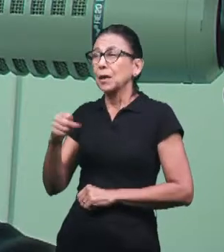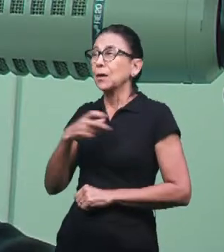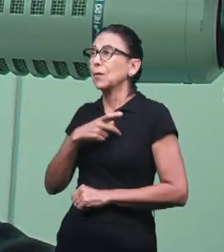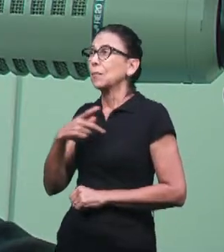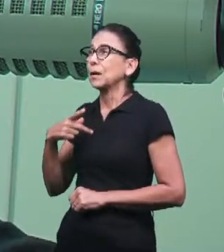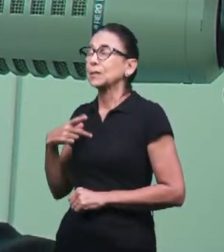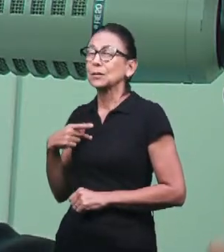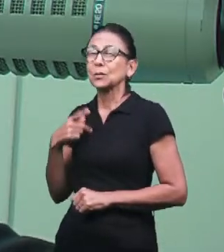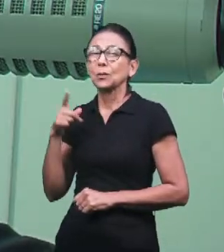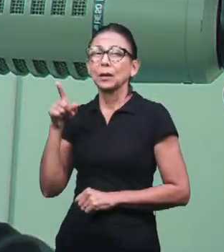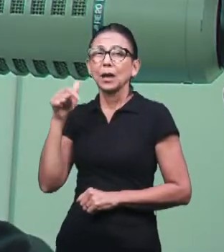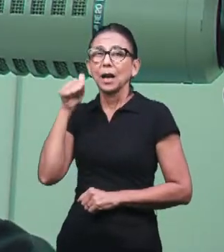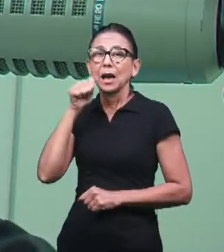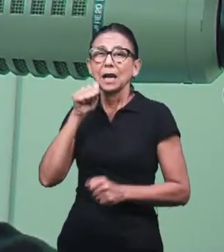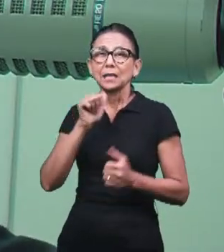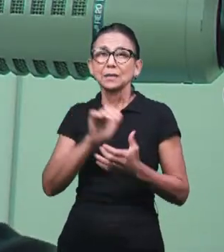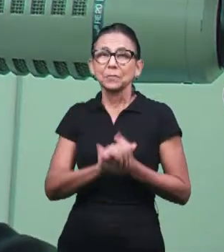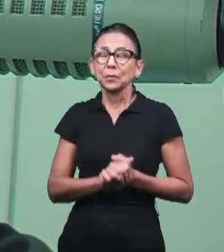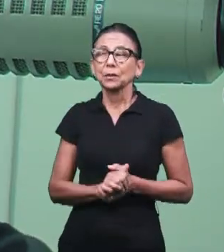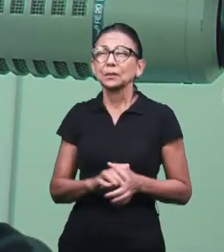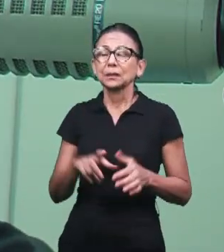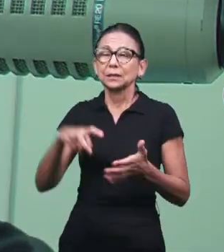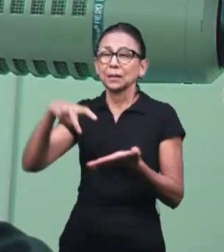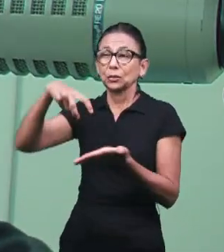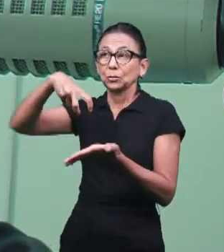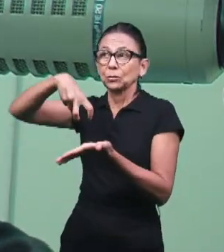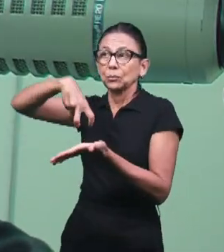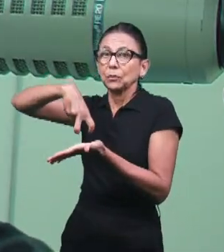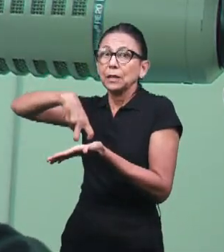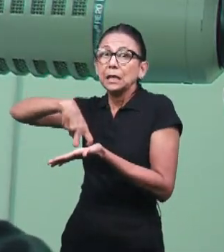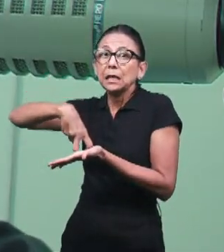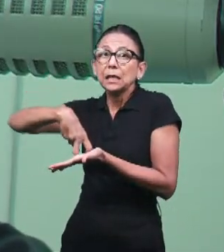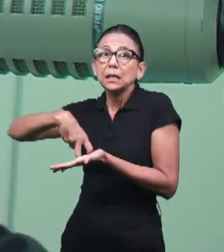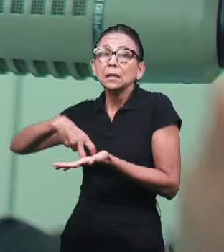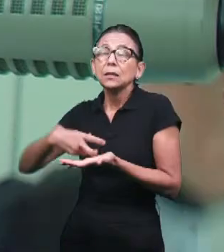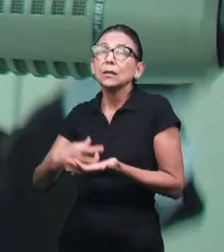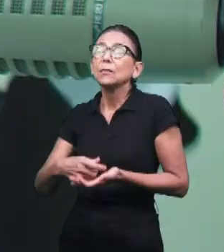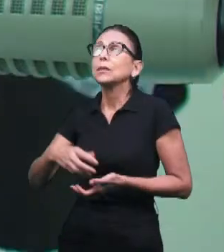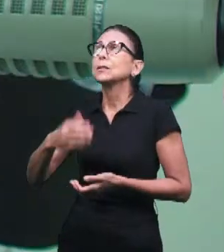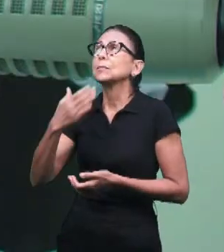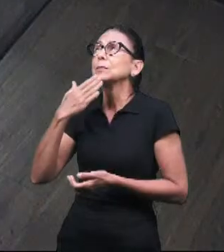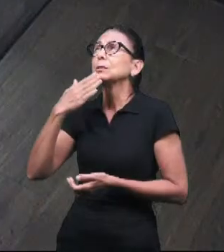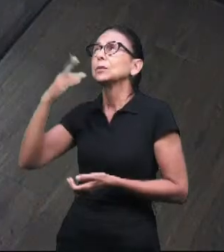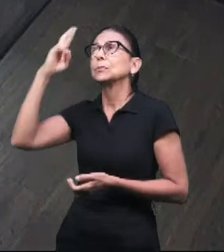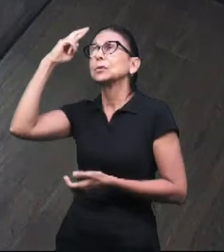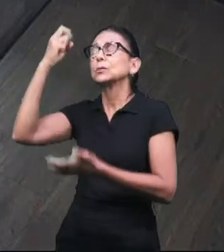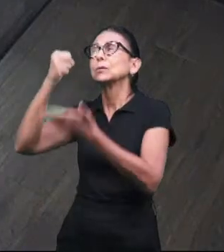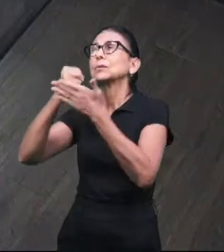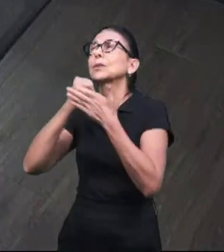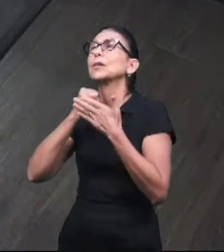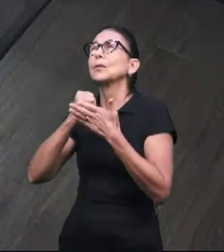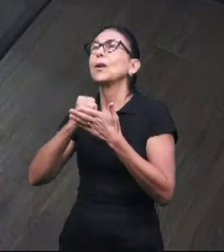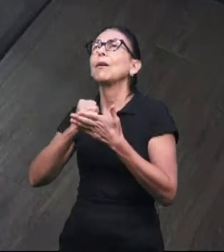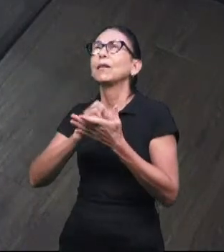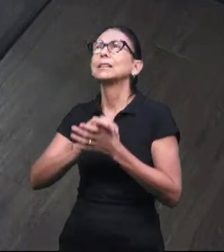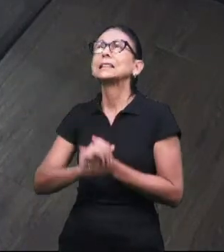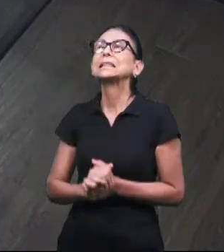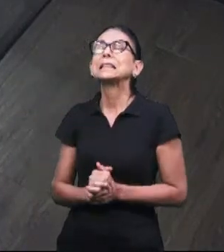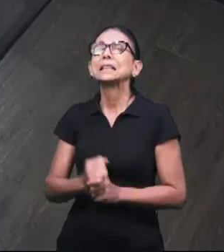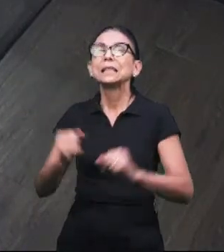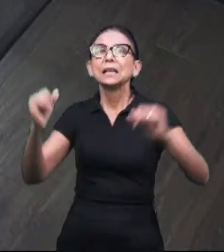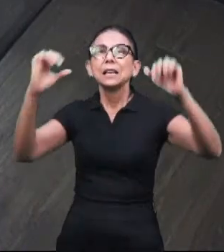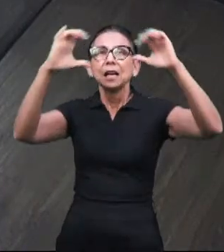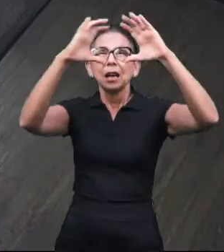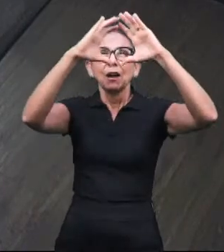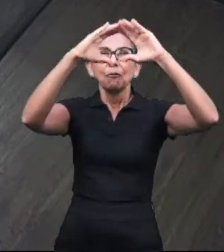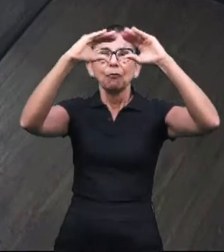do Senhor, e o Senhor manda uma nuvem, e está ali a foto com a nuvem, e não veio chuva, né? Veio a nuvem só para... refrescadora. Para refrescar,